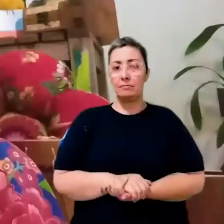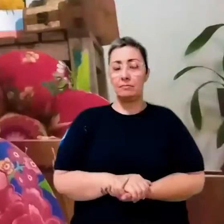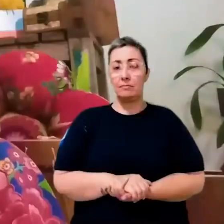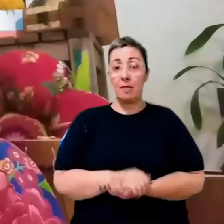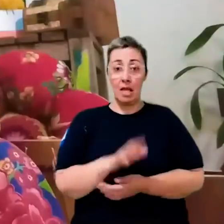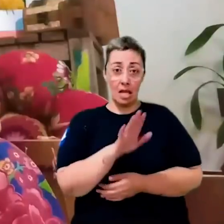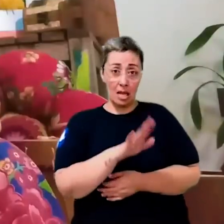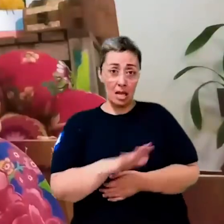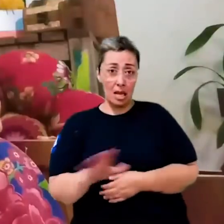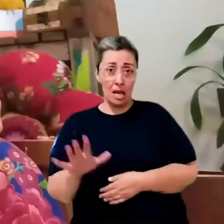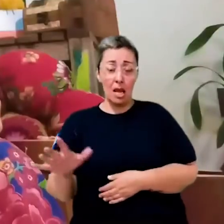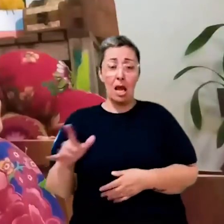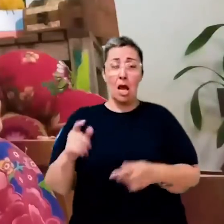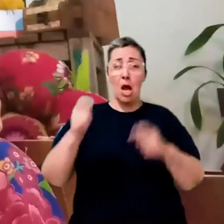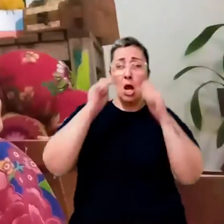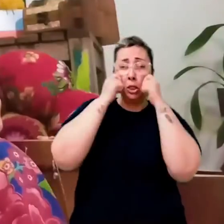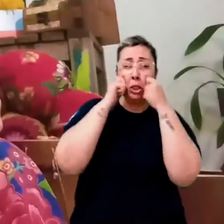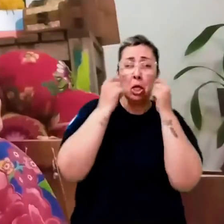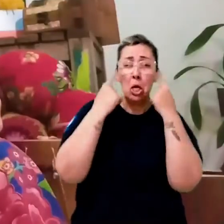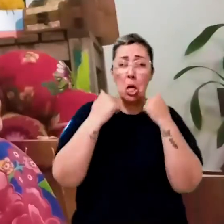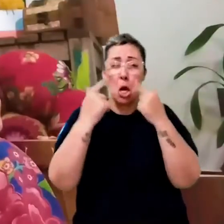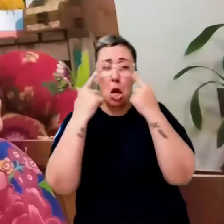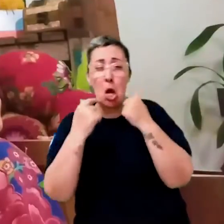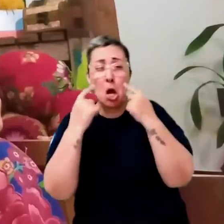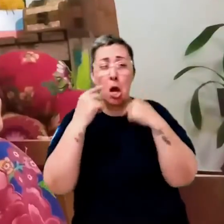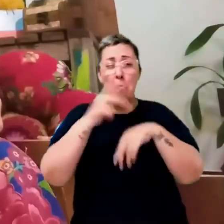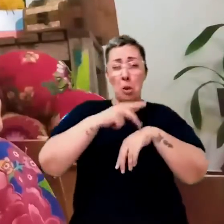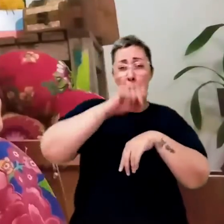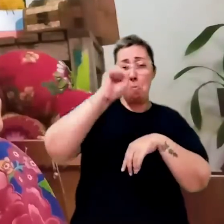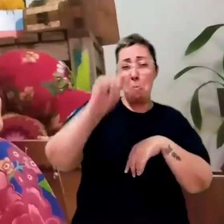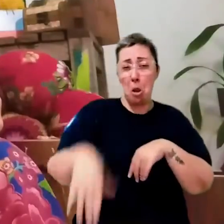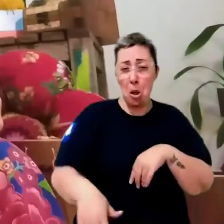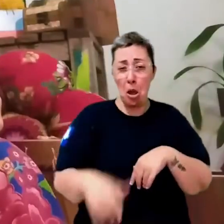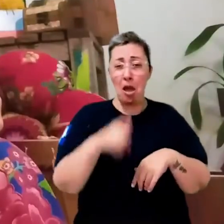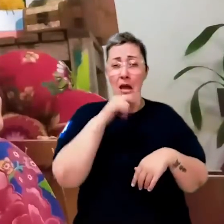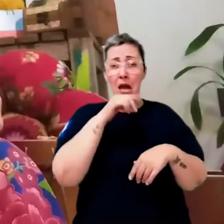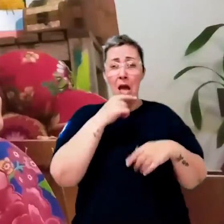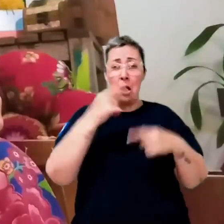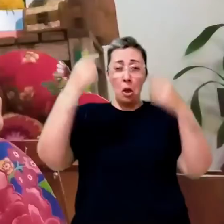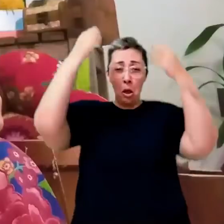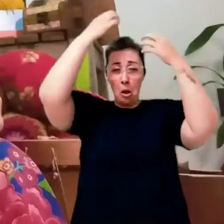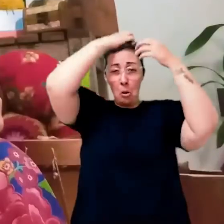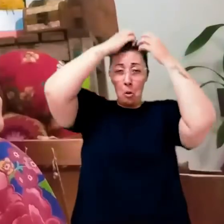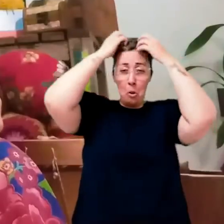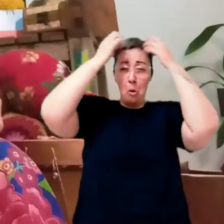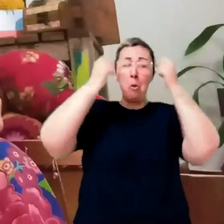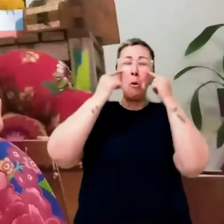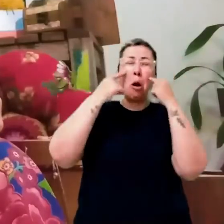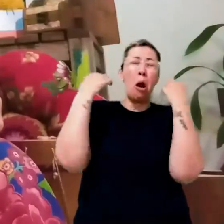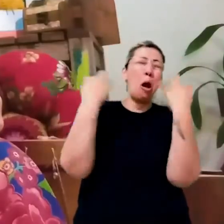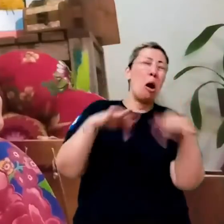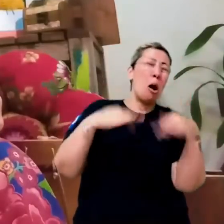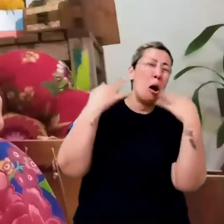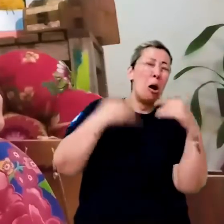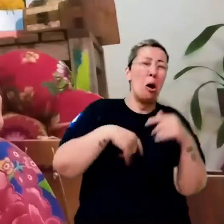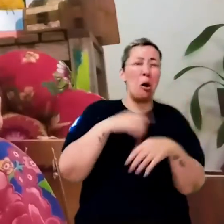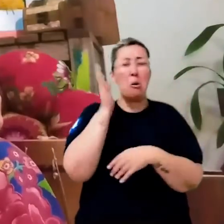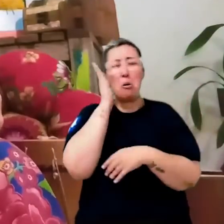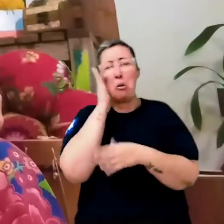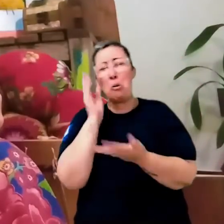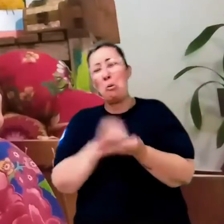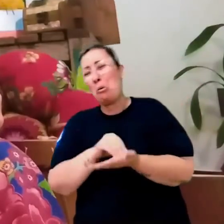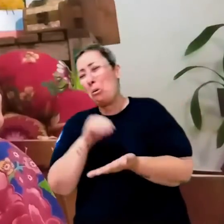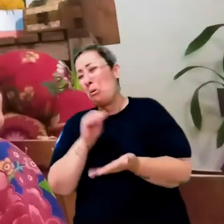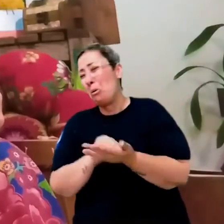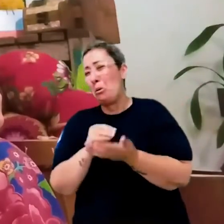As crianças choram porque uma pedrinha caiu na água, porque o shampoo faz arder os olhos, porque estão com sono, porque